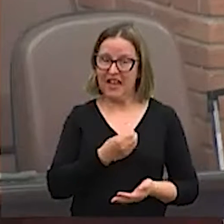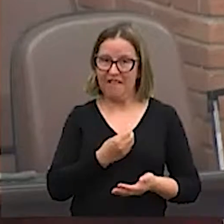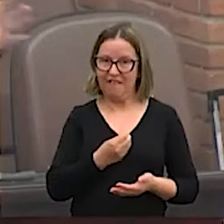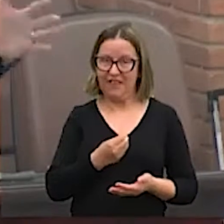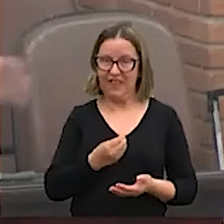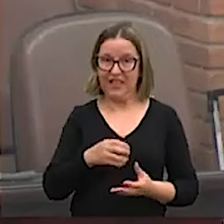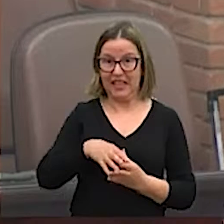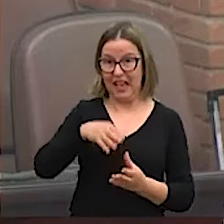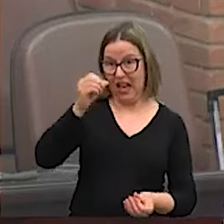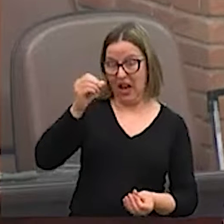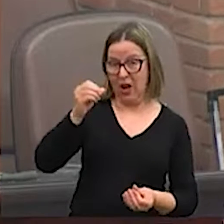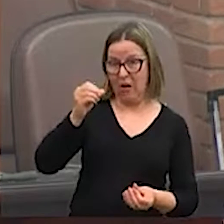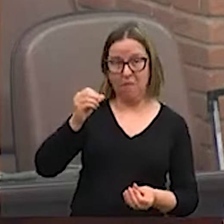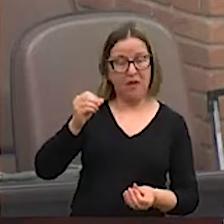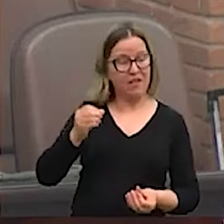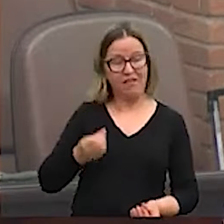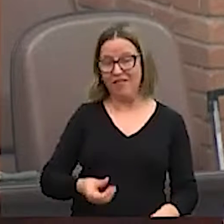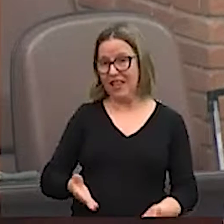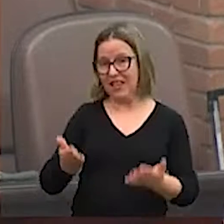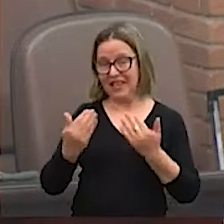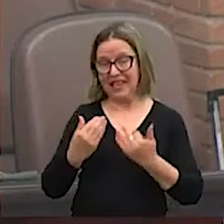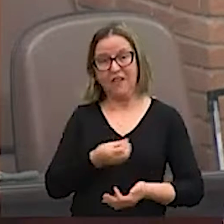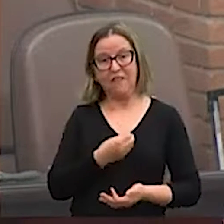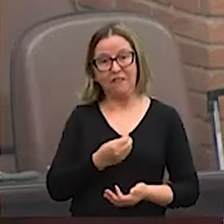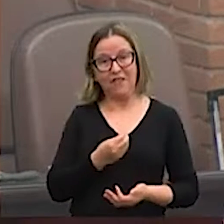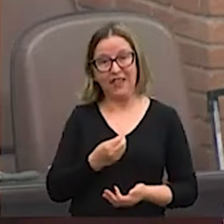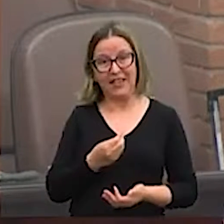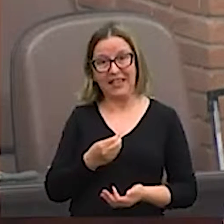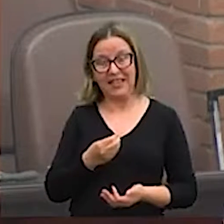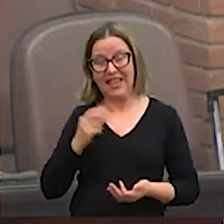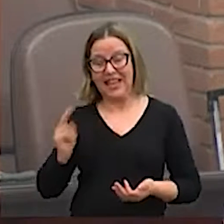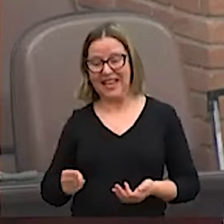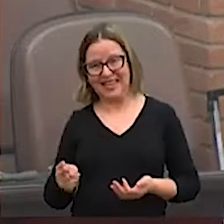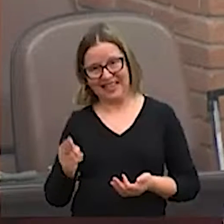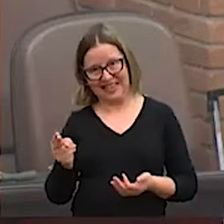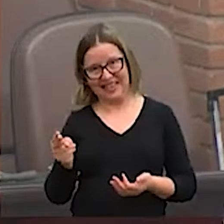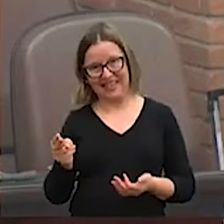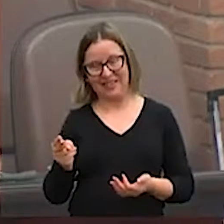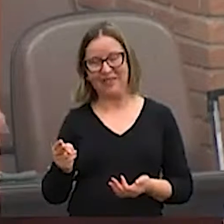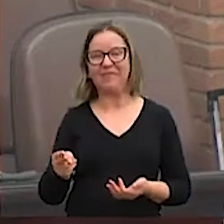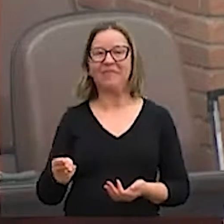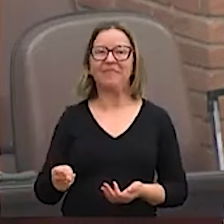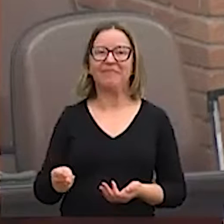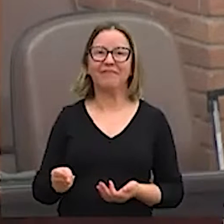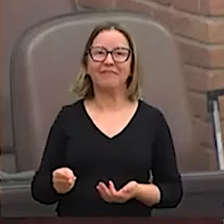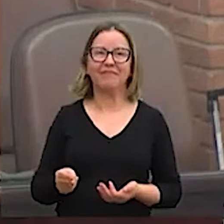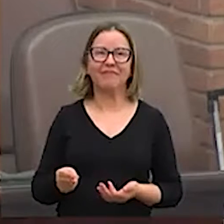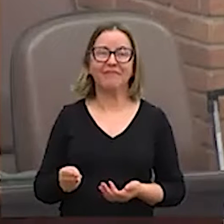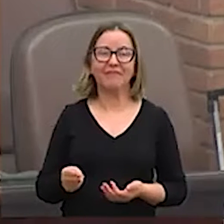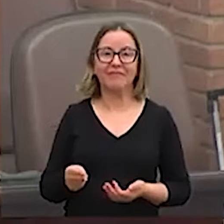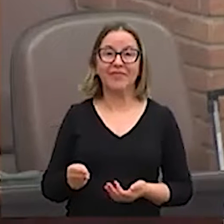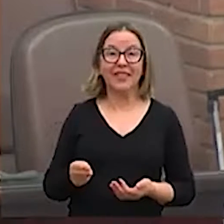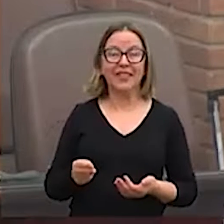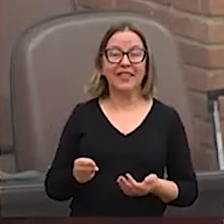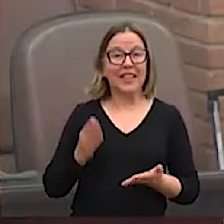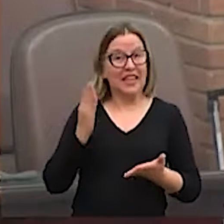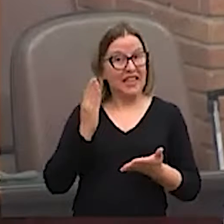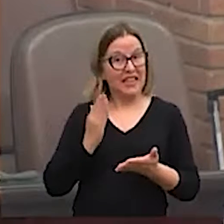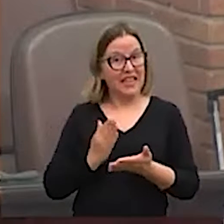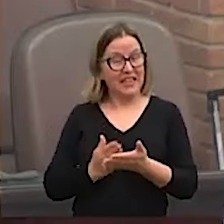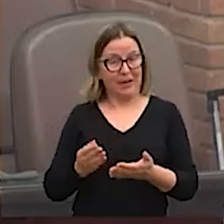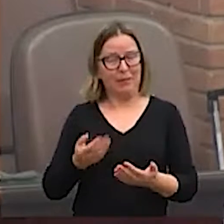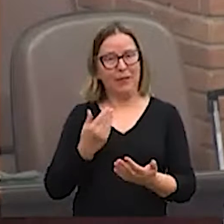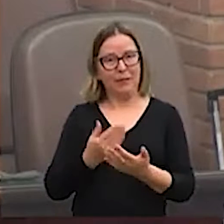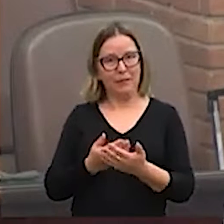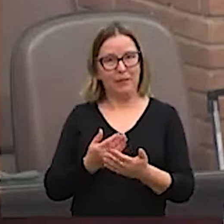psique não vai ganhar a vida zoe, a vida eterna. E nós terminamos